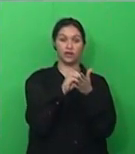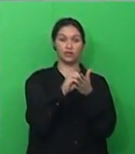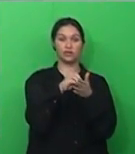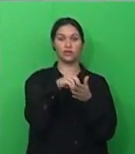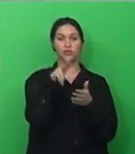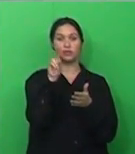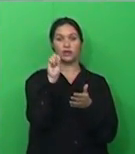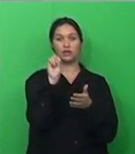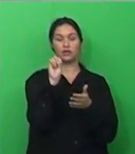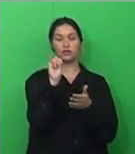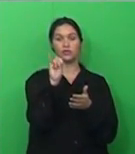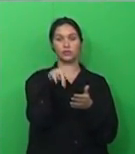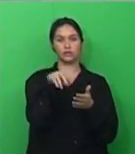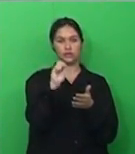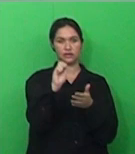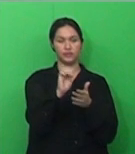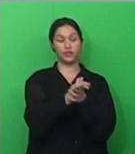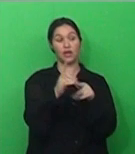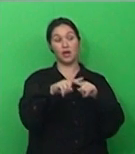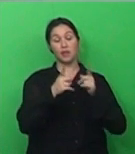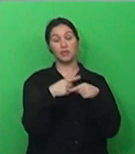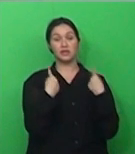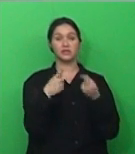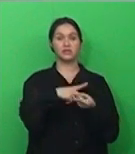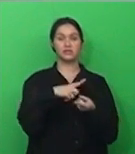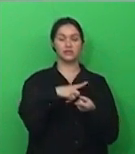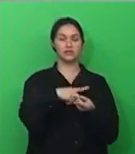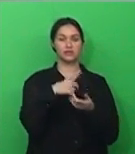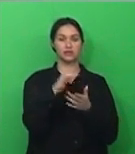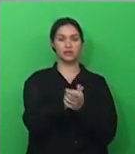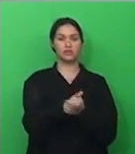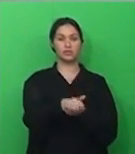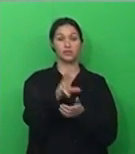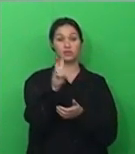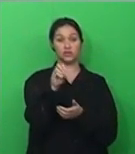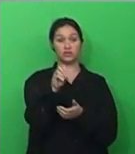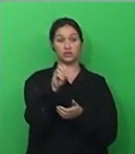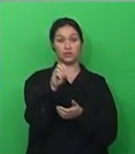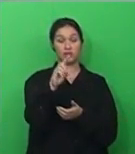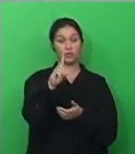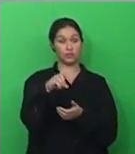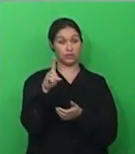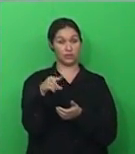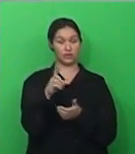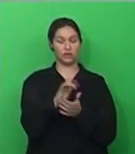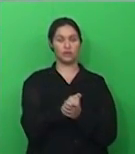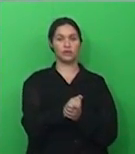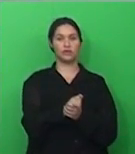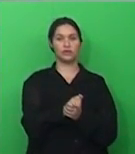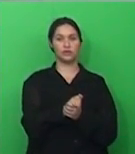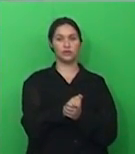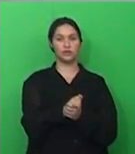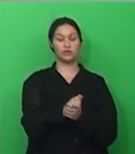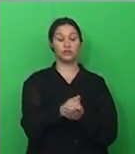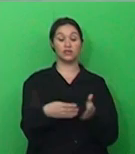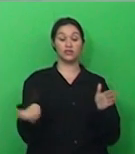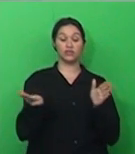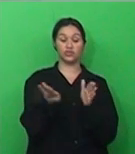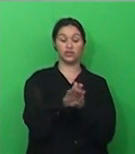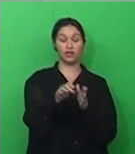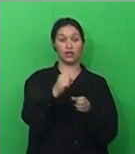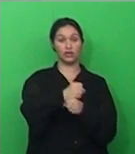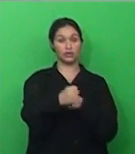temos 50 milhões de financiamento do Fomplata, aquele empréstimo que deve entrar, começar a entrar no ano que vem, que vai